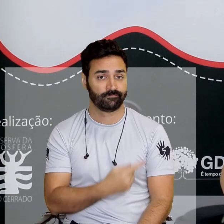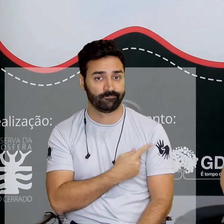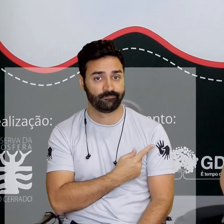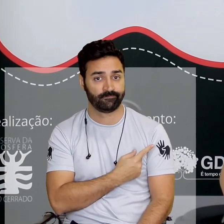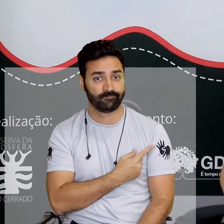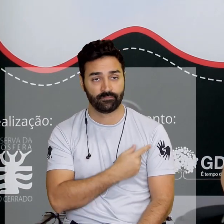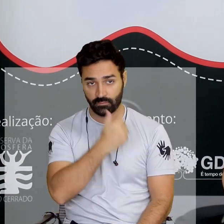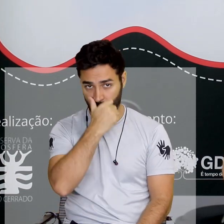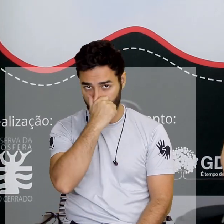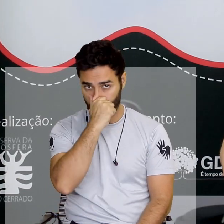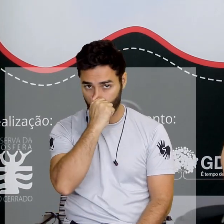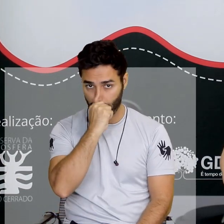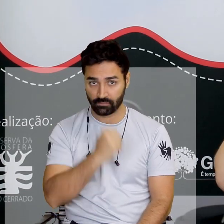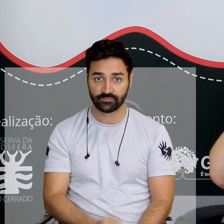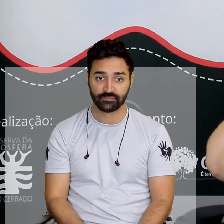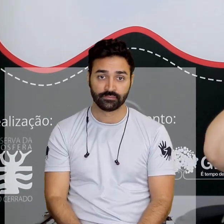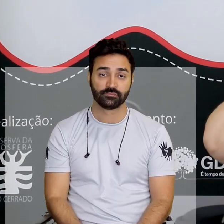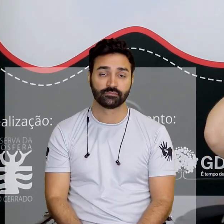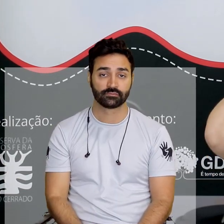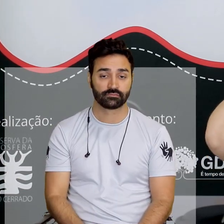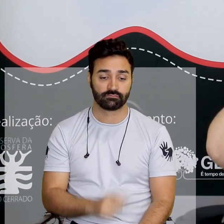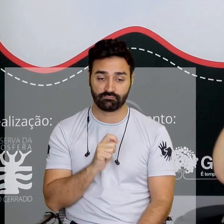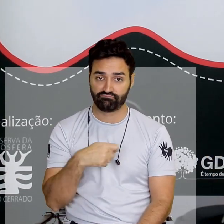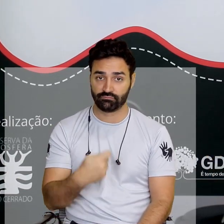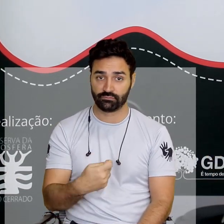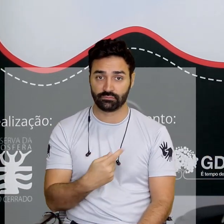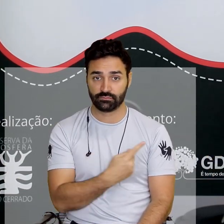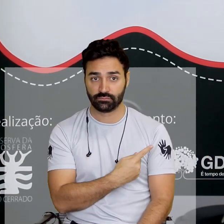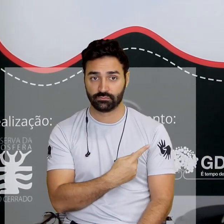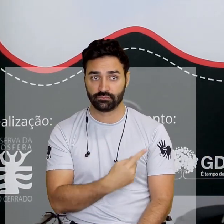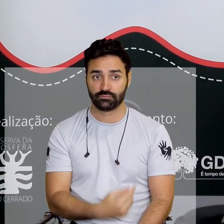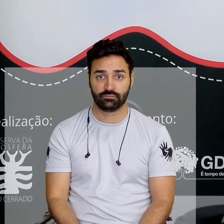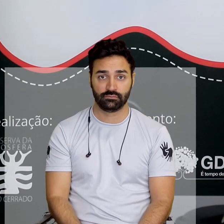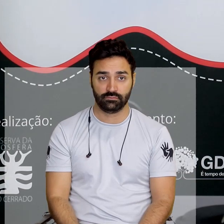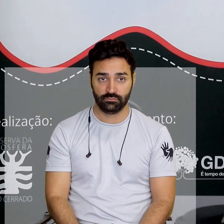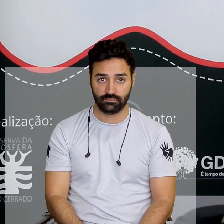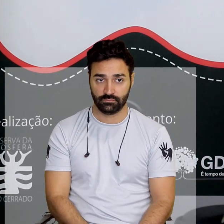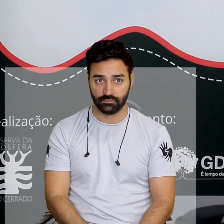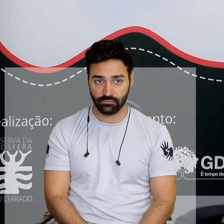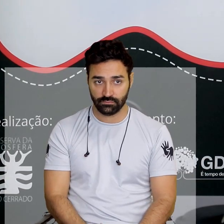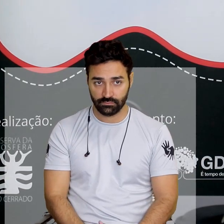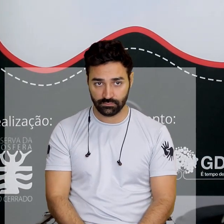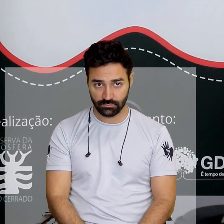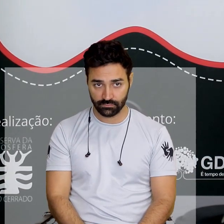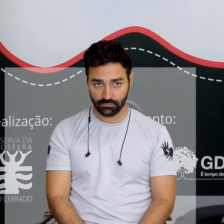Ok? Madrasta, mamãe, segunda.